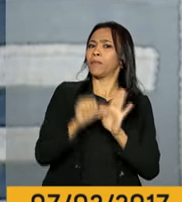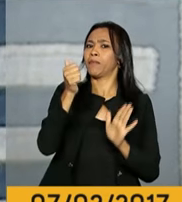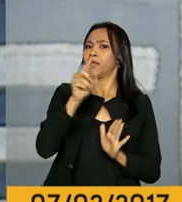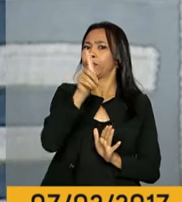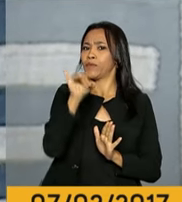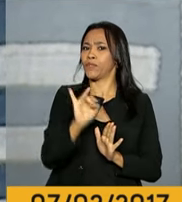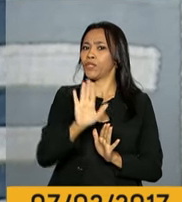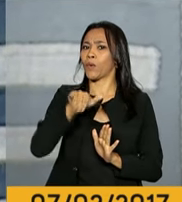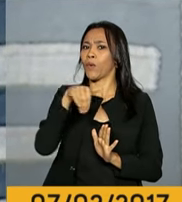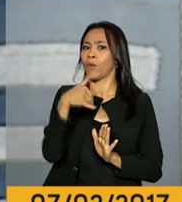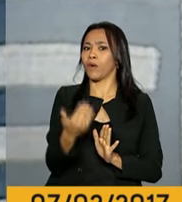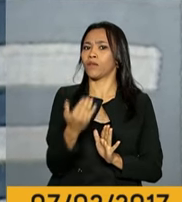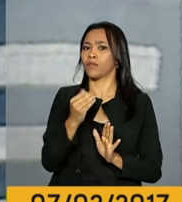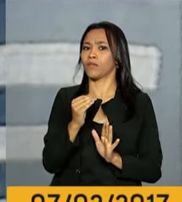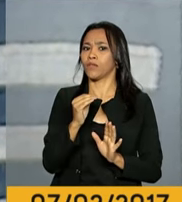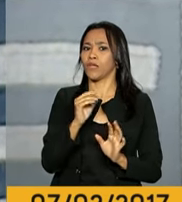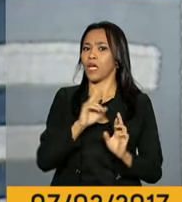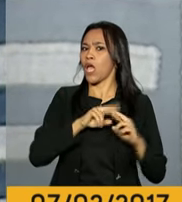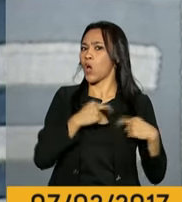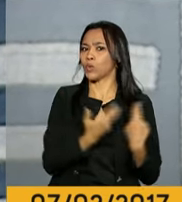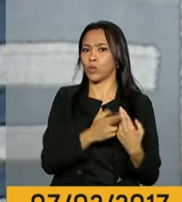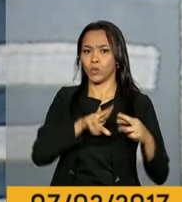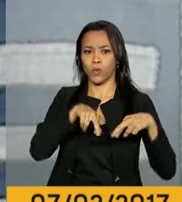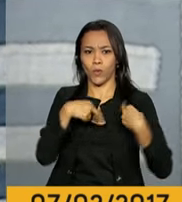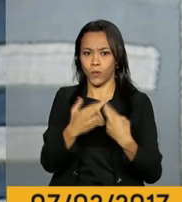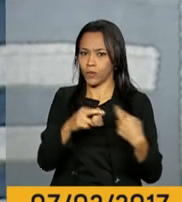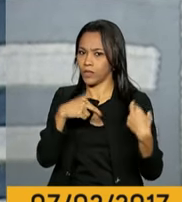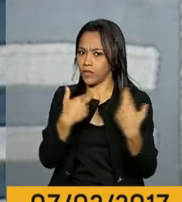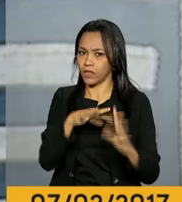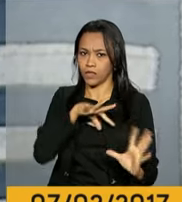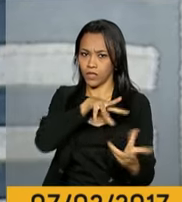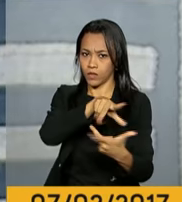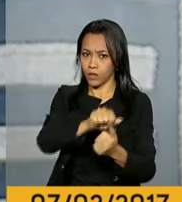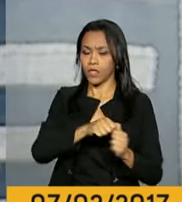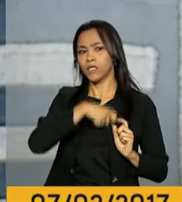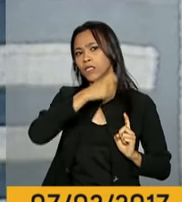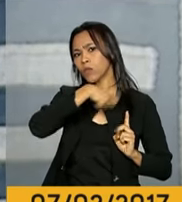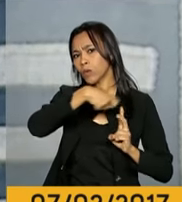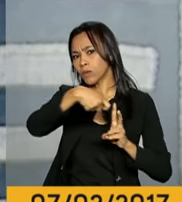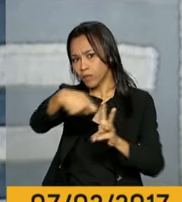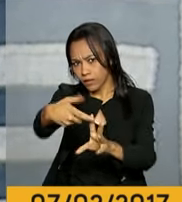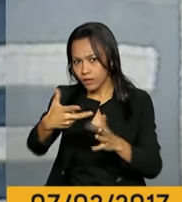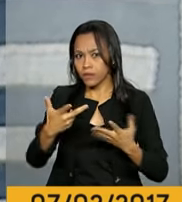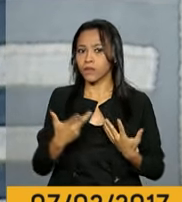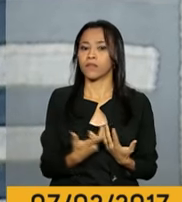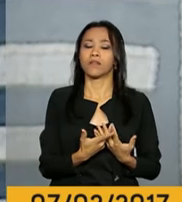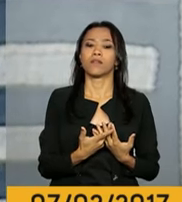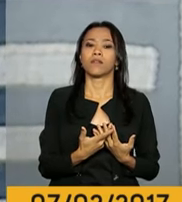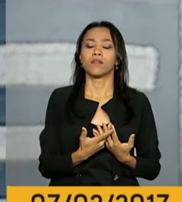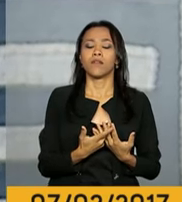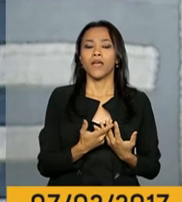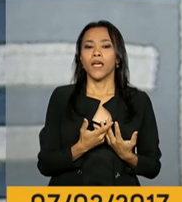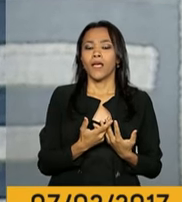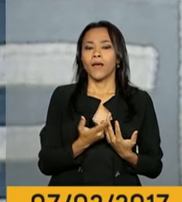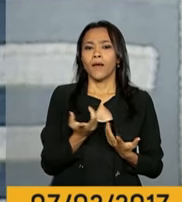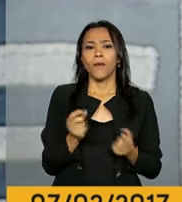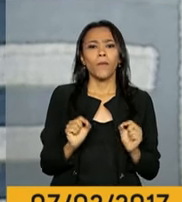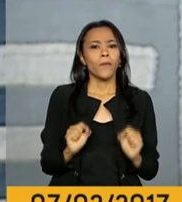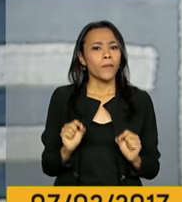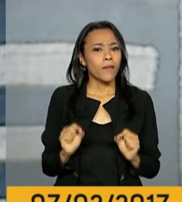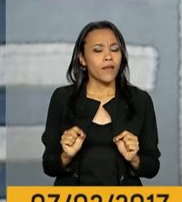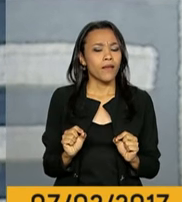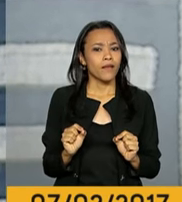dia quando cruzamos em diferentes reuniões internacionais e com passar dos meses vendo como